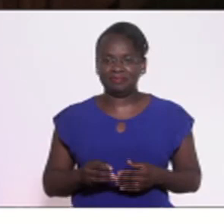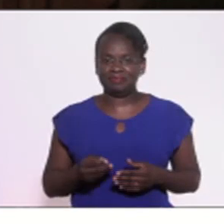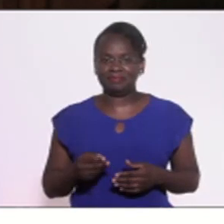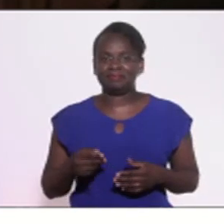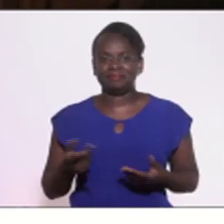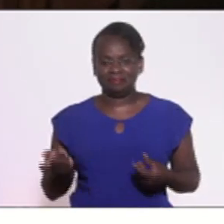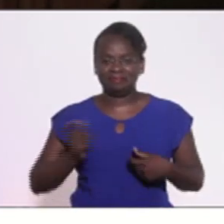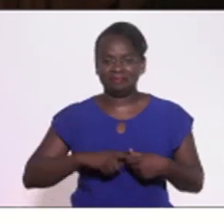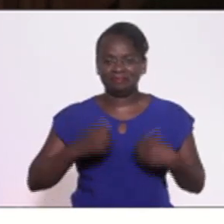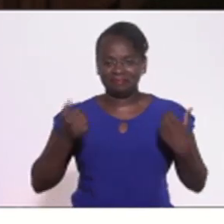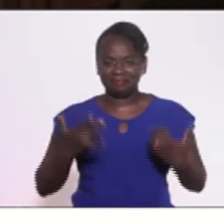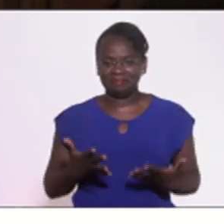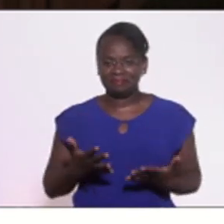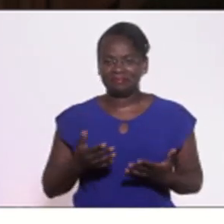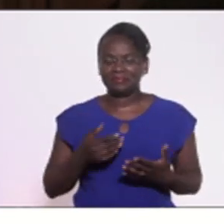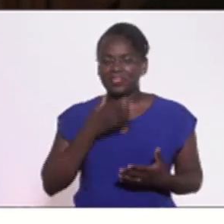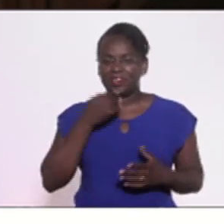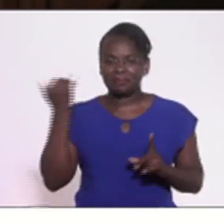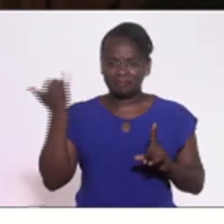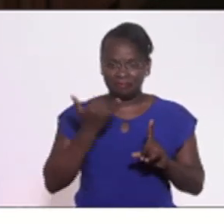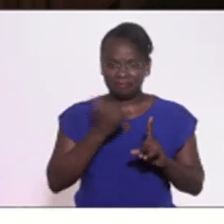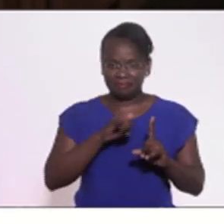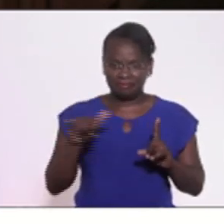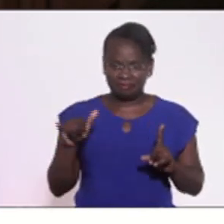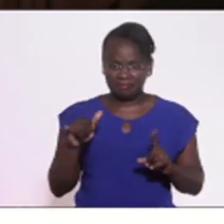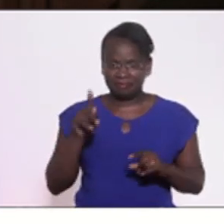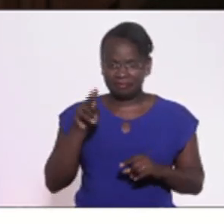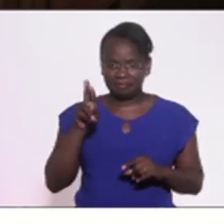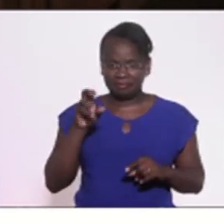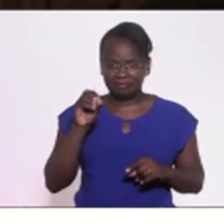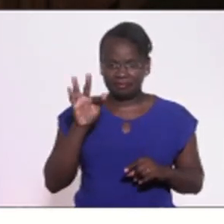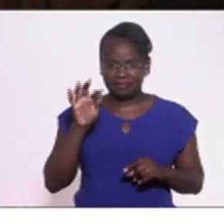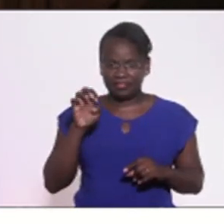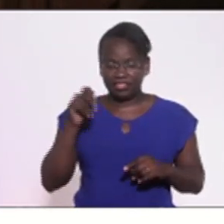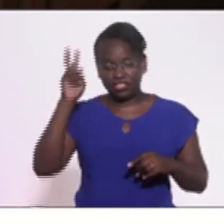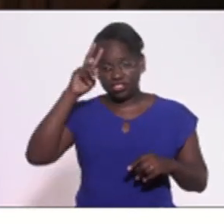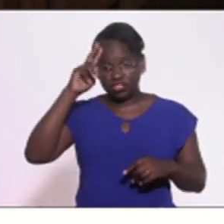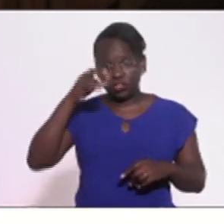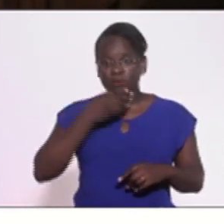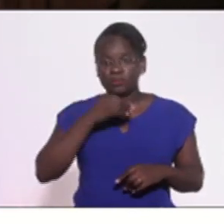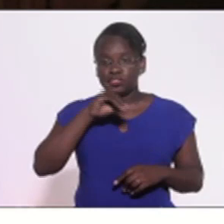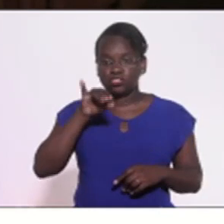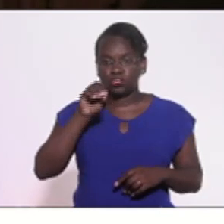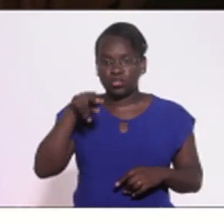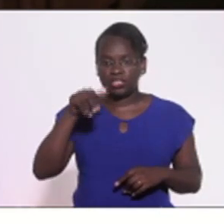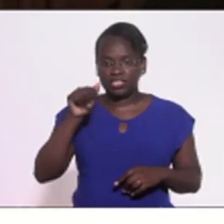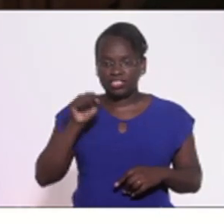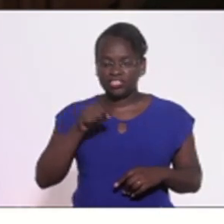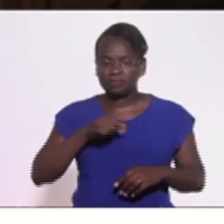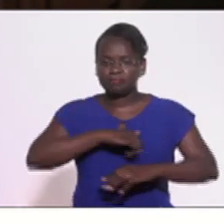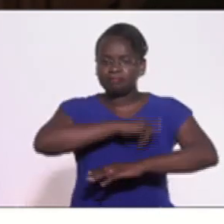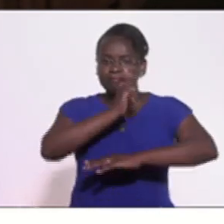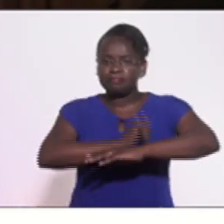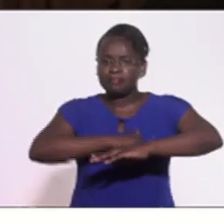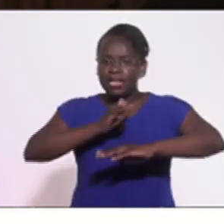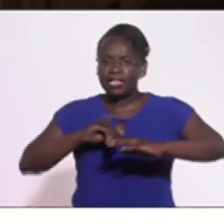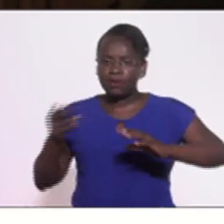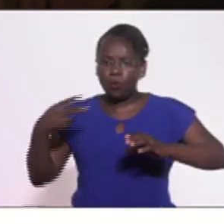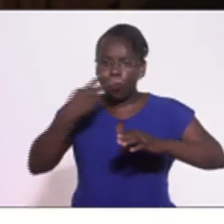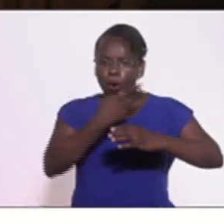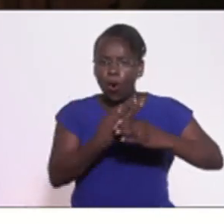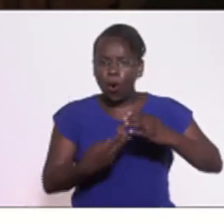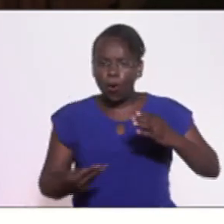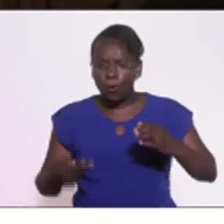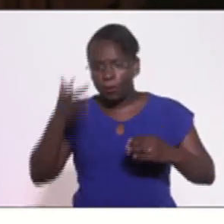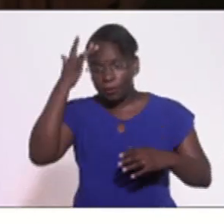voltando aos nossos profetas, vou contar a história de Jonas, que foi engolido pela baleia e que muito pouca